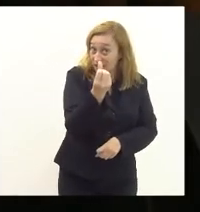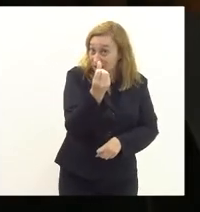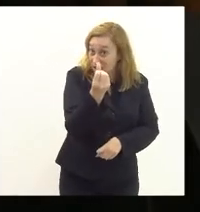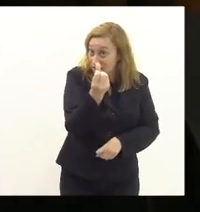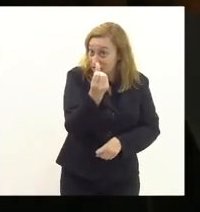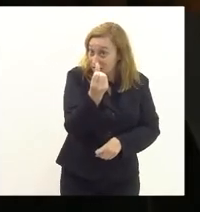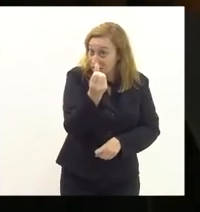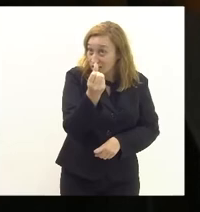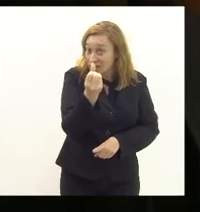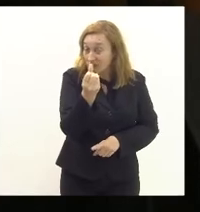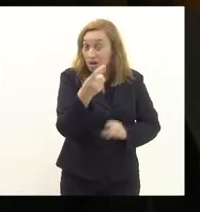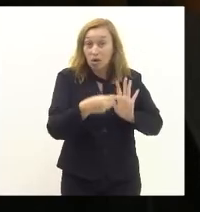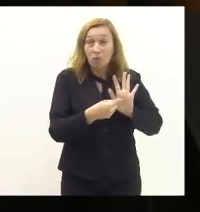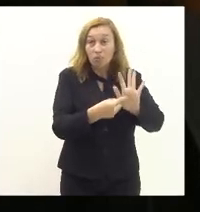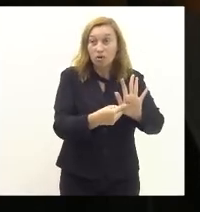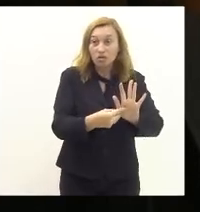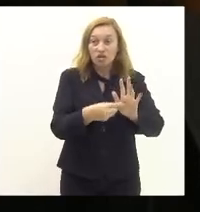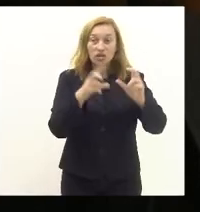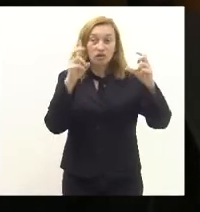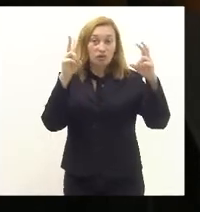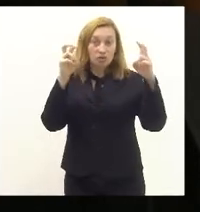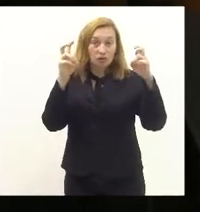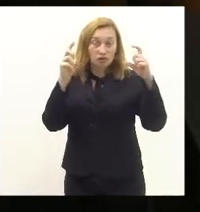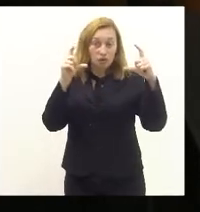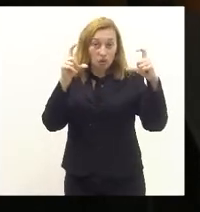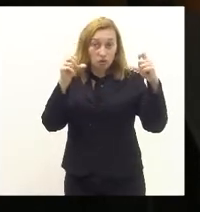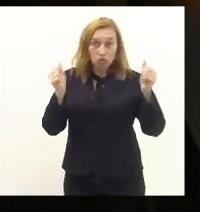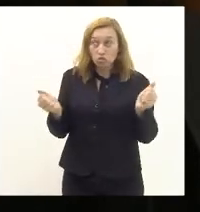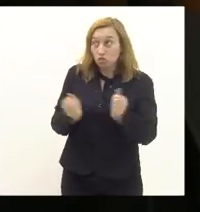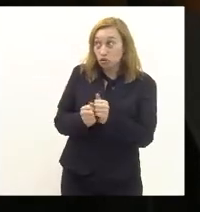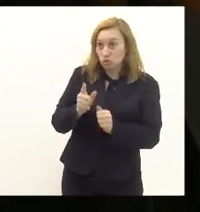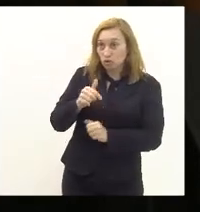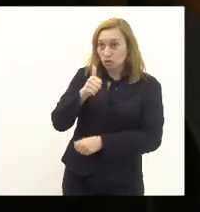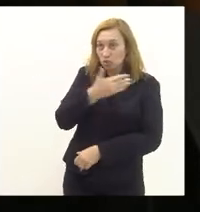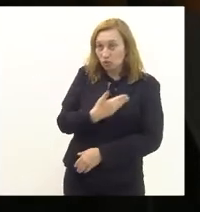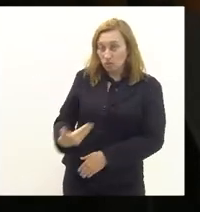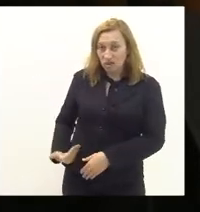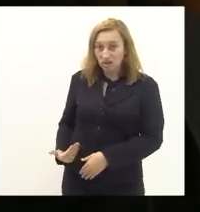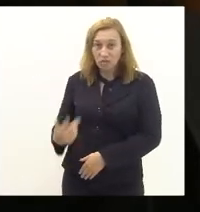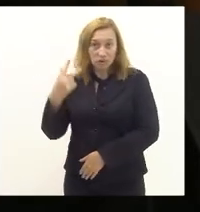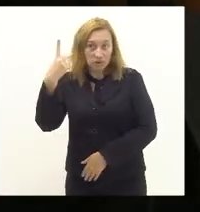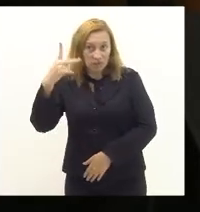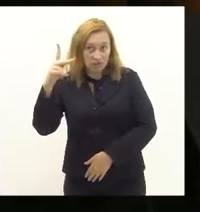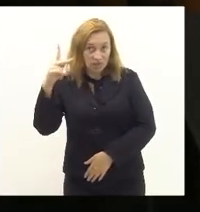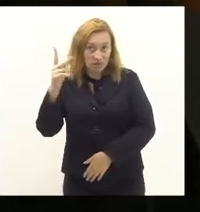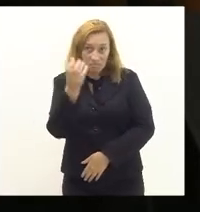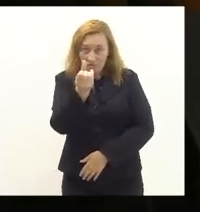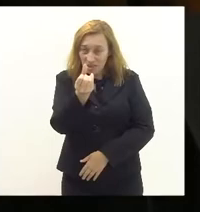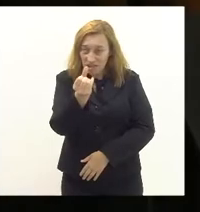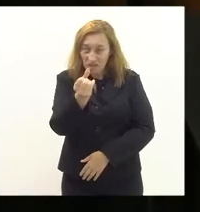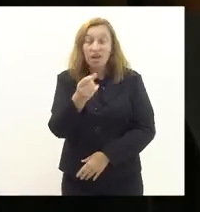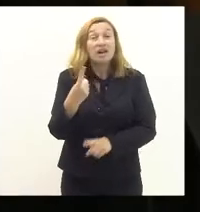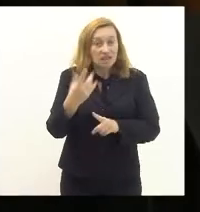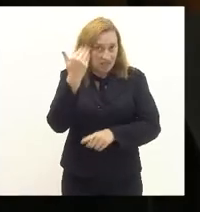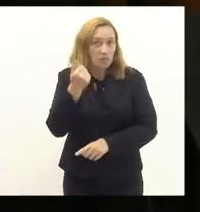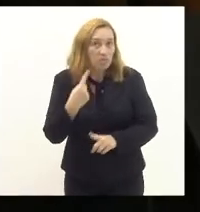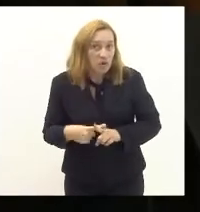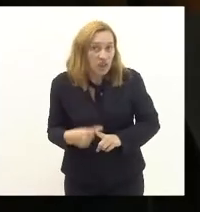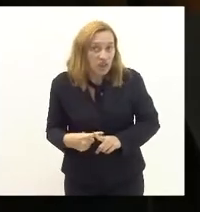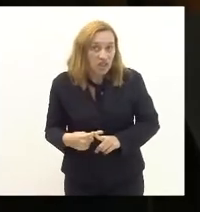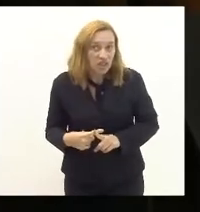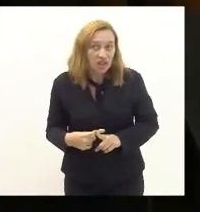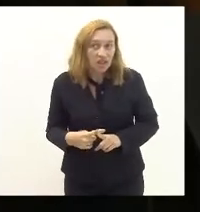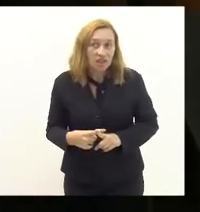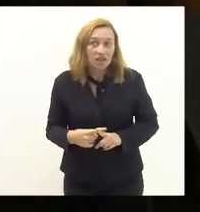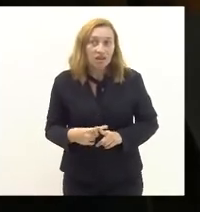meia dúzia posta foto com ele. Meia dúzia divulga o governador deles. Meia dúzia. Sabe por quê? Porque